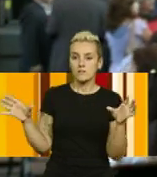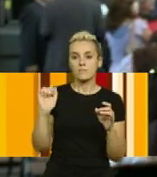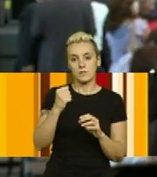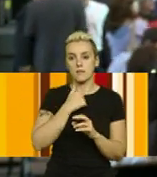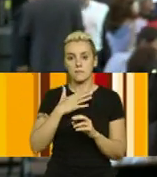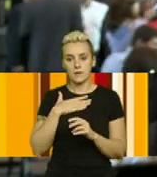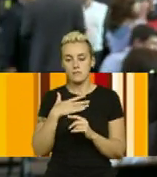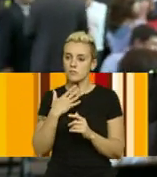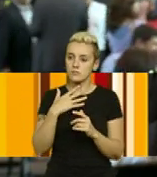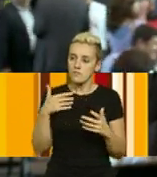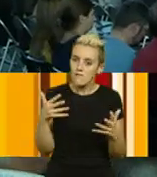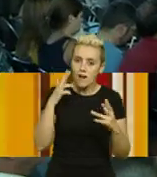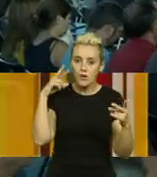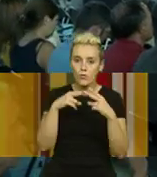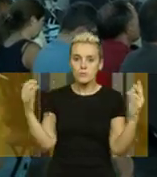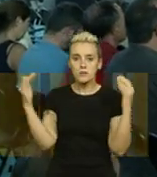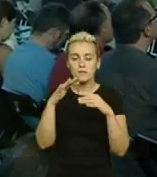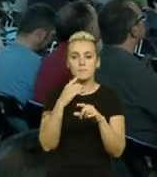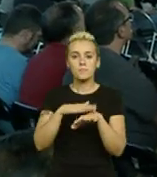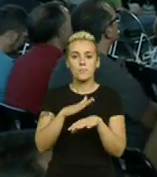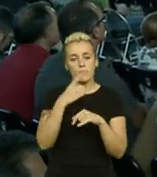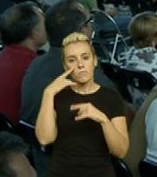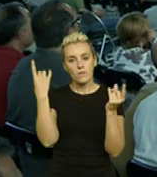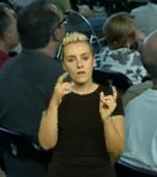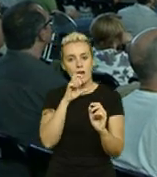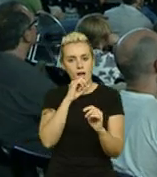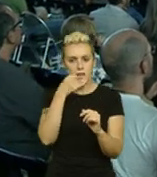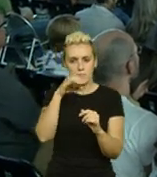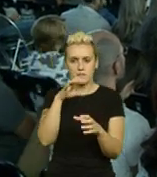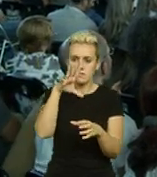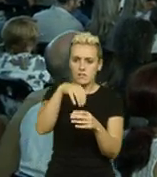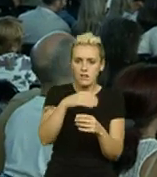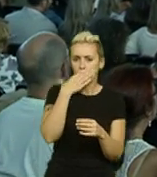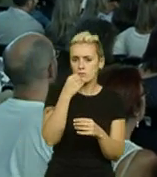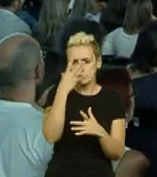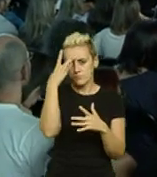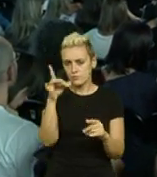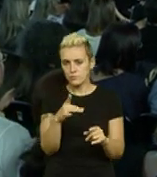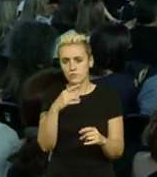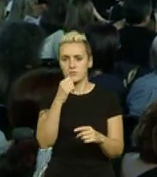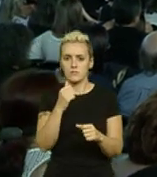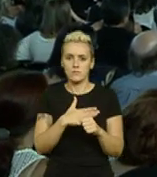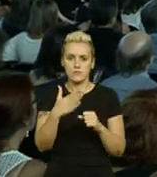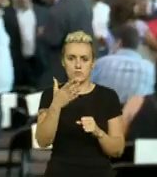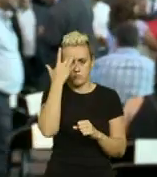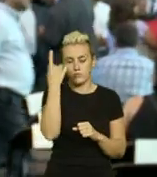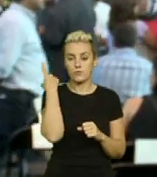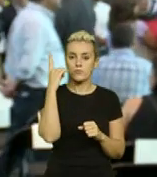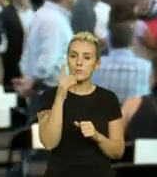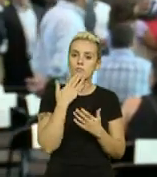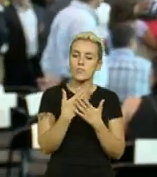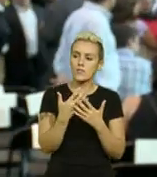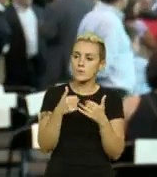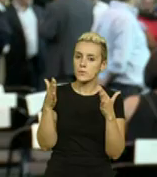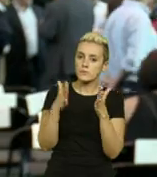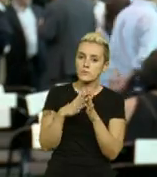é um encontro que mostra a capacidade que temos instalada dentro do paulo o técnico alunos pessoas profissionais não docentes no sentido de